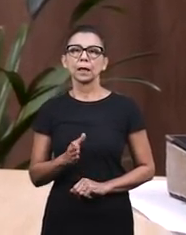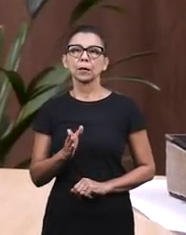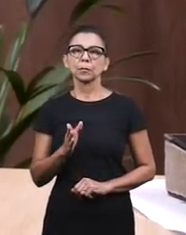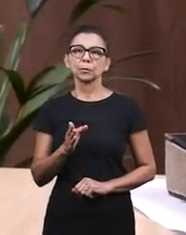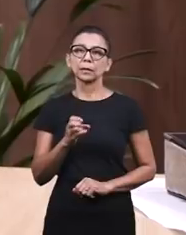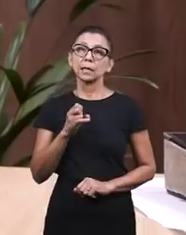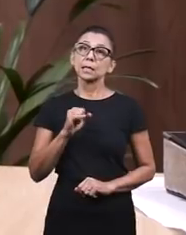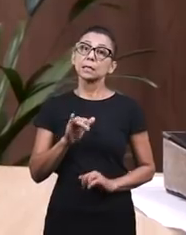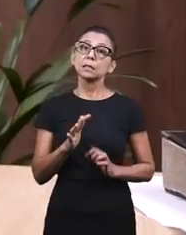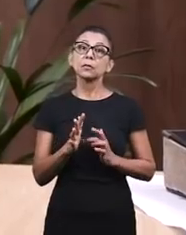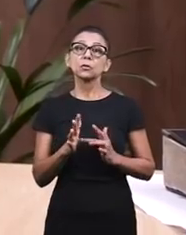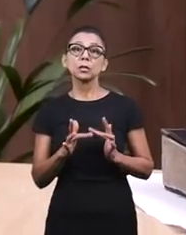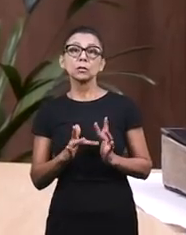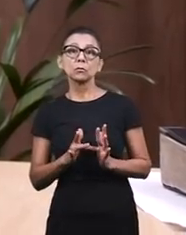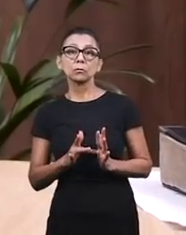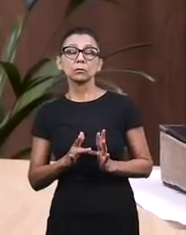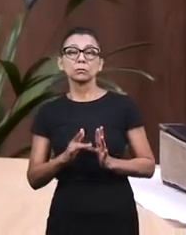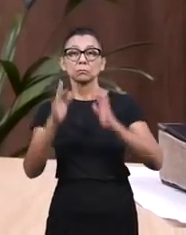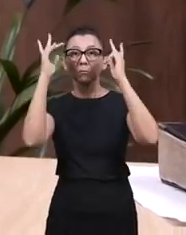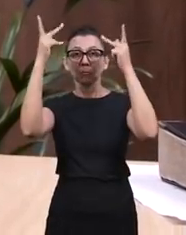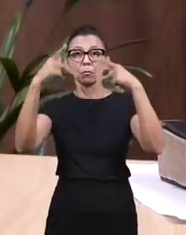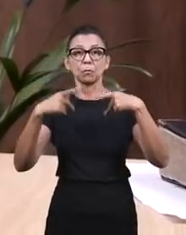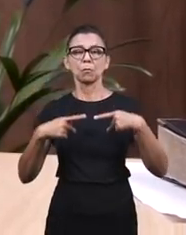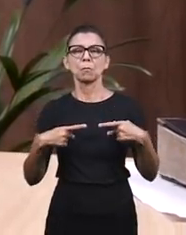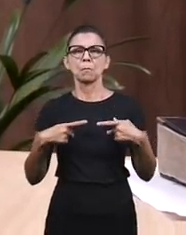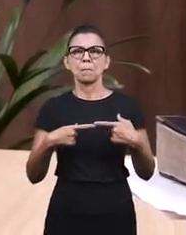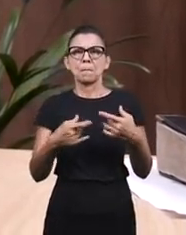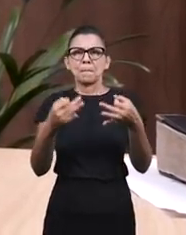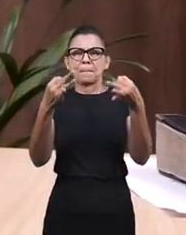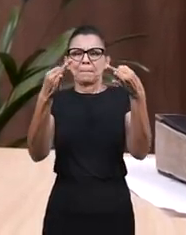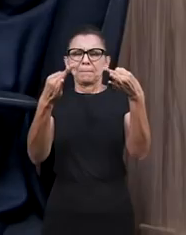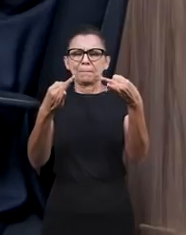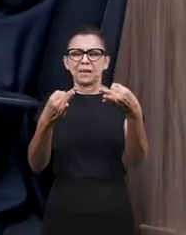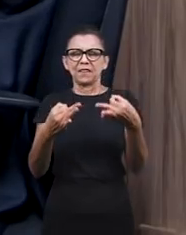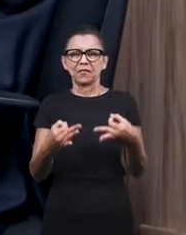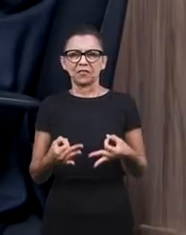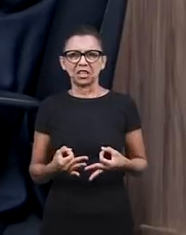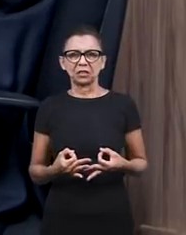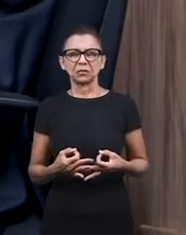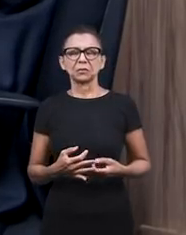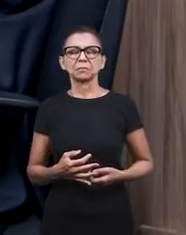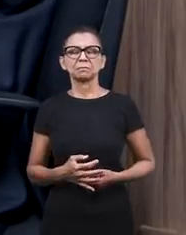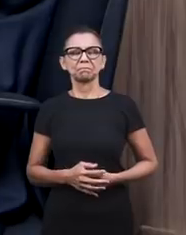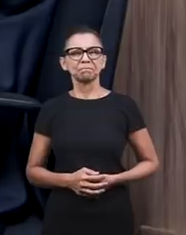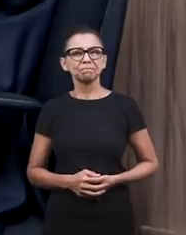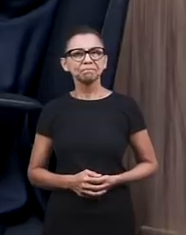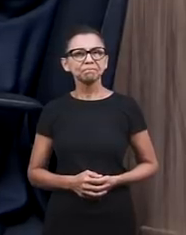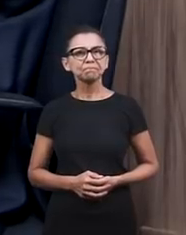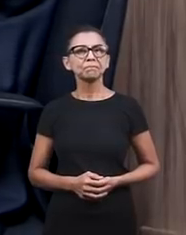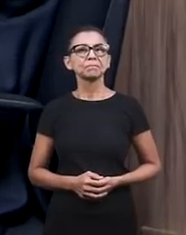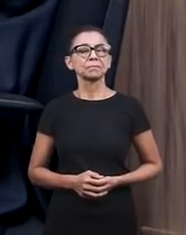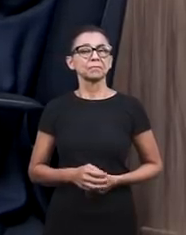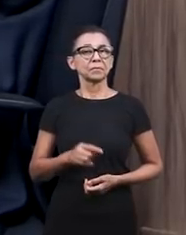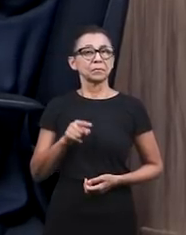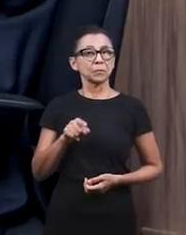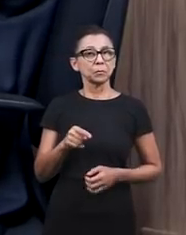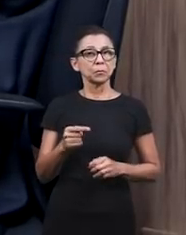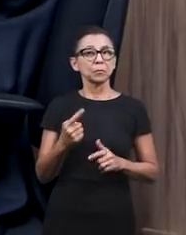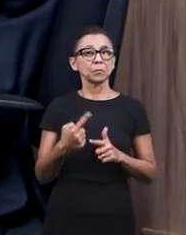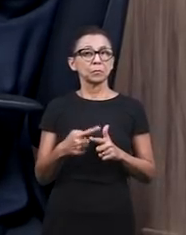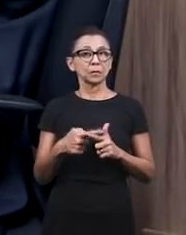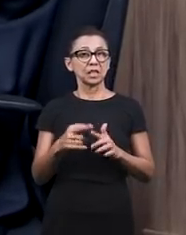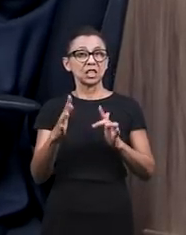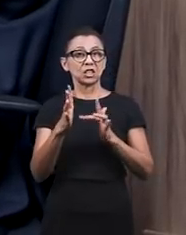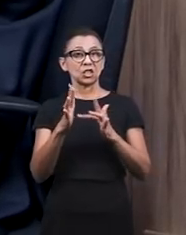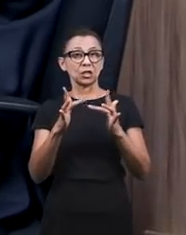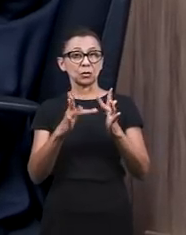se Jesus, que foi o homem perfeito, porque ele como homem, ele foi tentado, mas